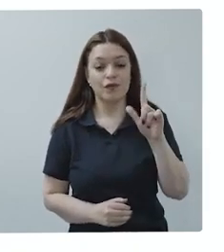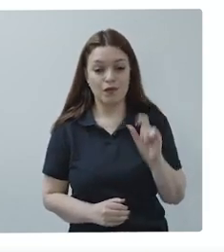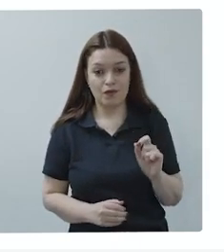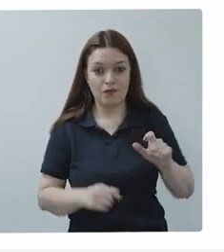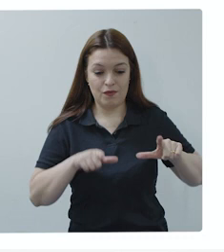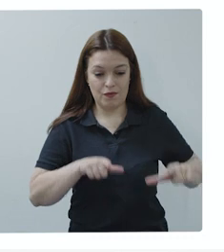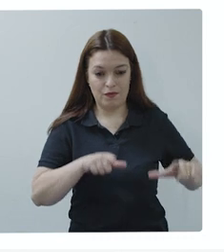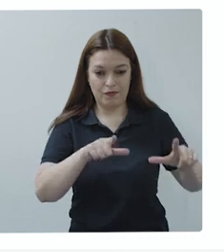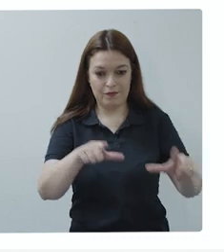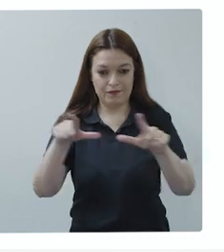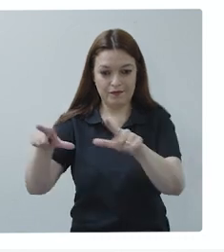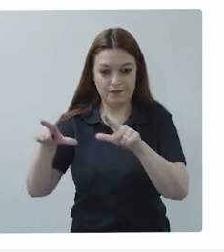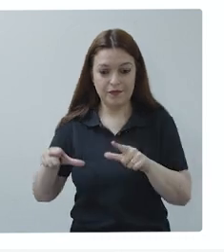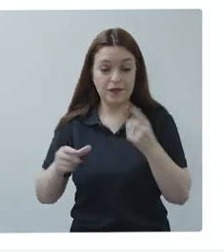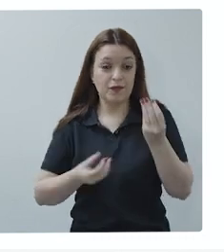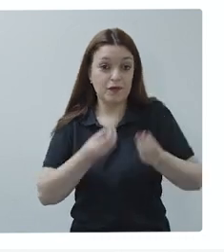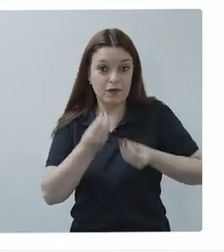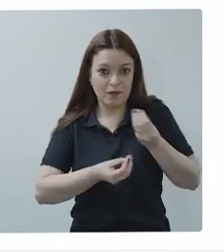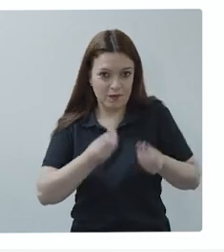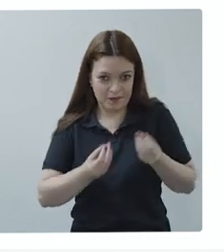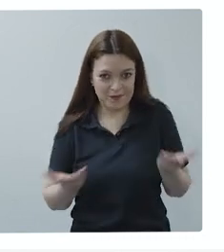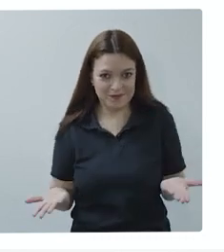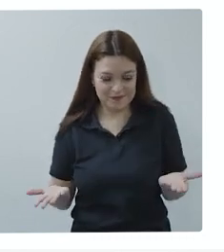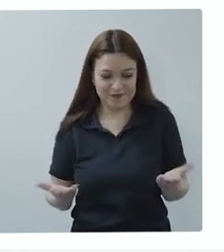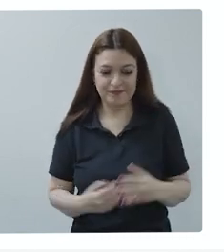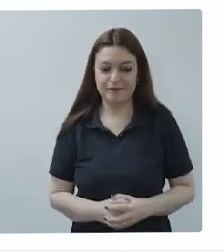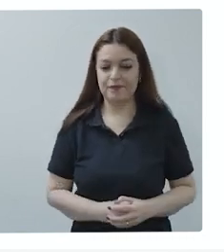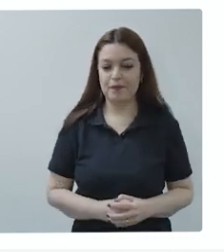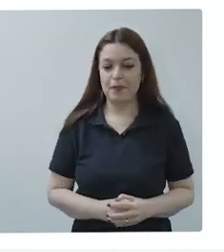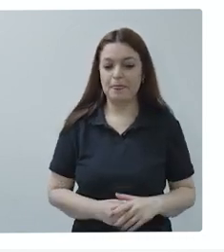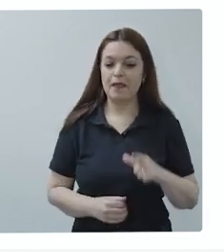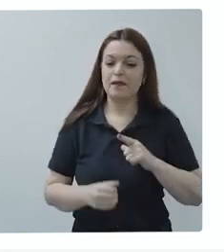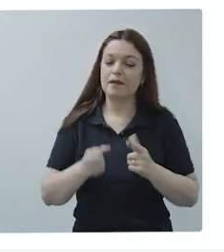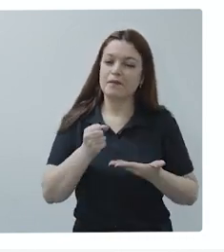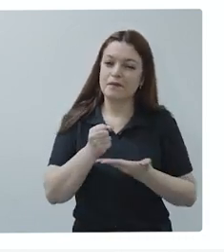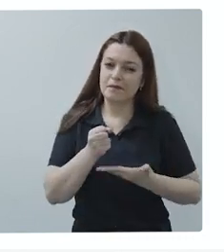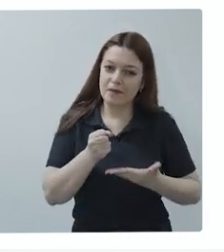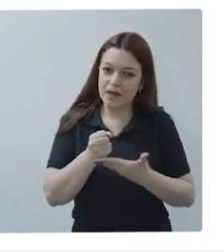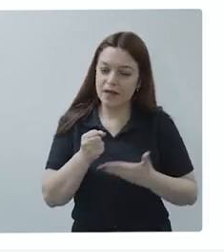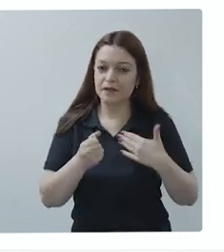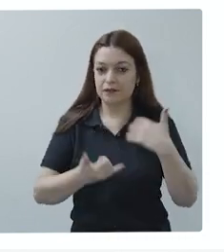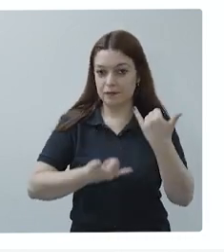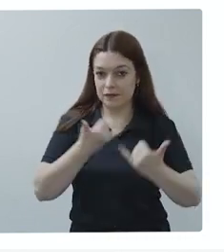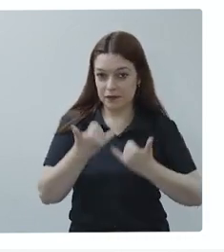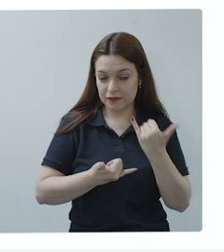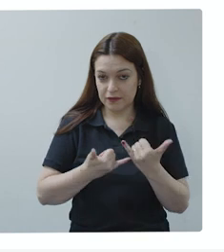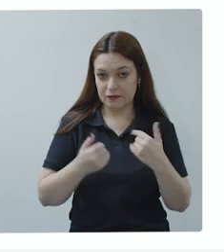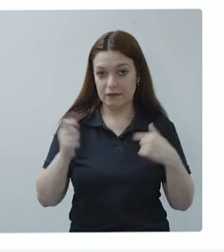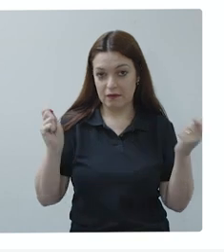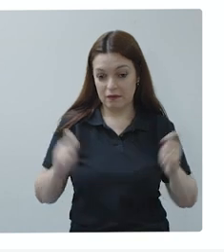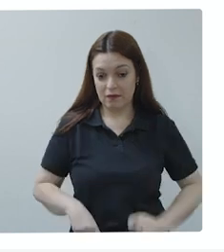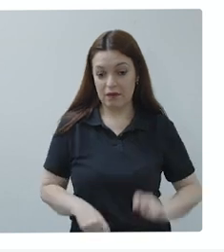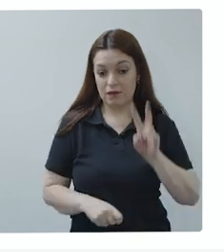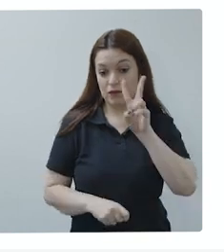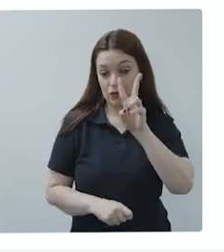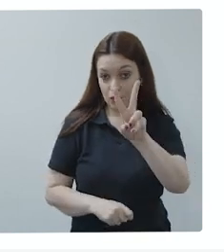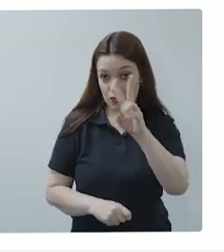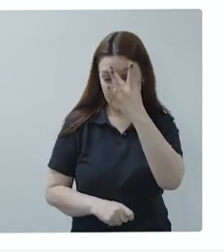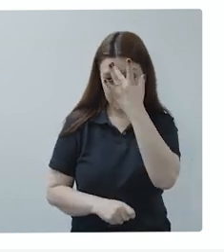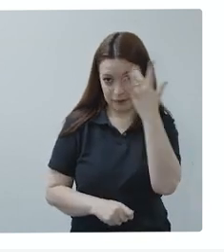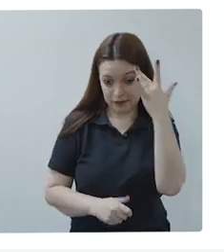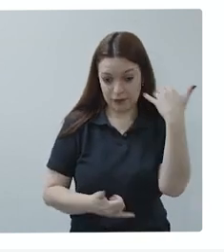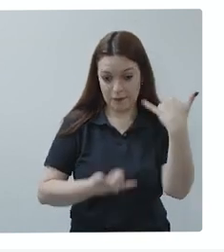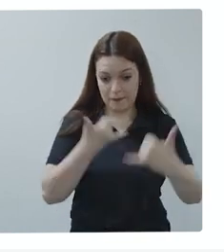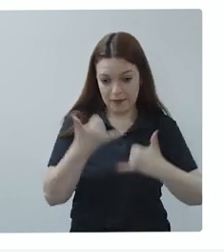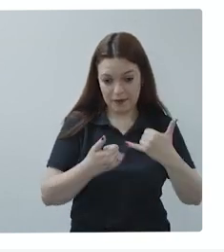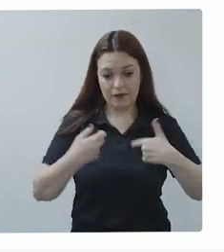tabuleiro. Vamos ver como jogar? No modo básico do jogo, participam duas pessoas que